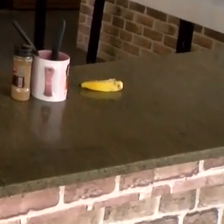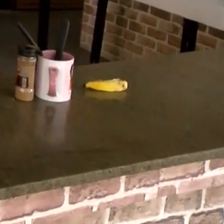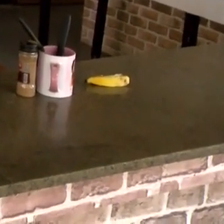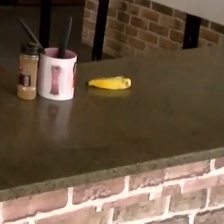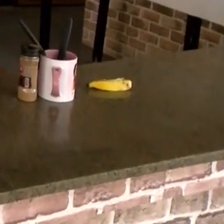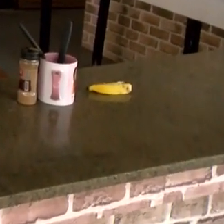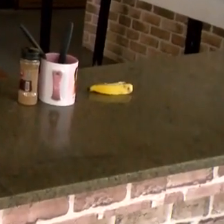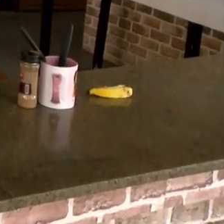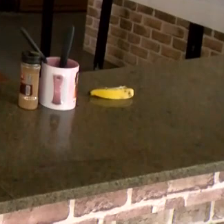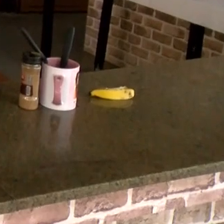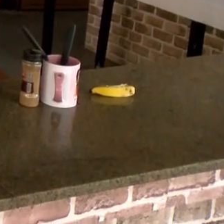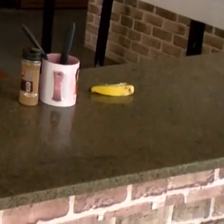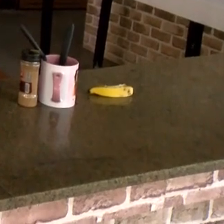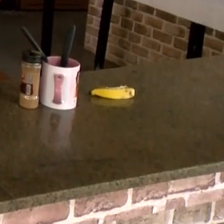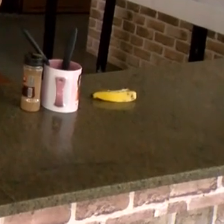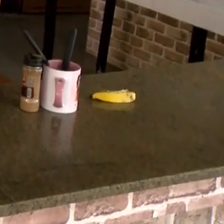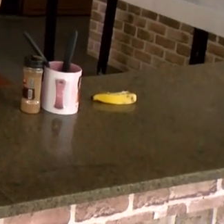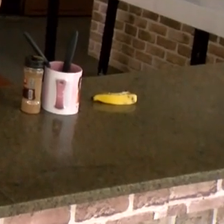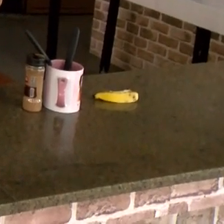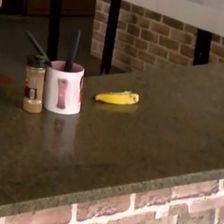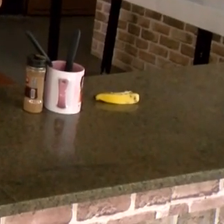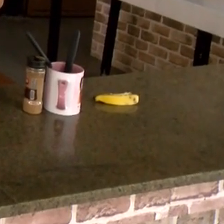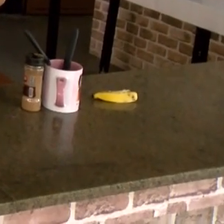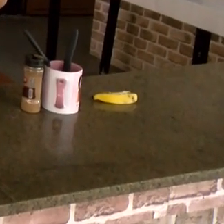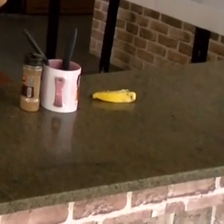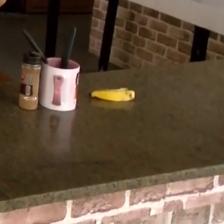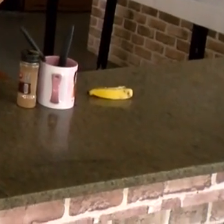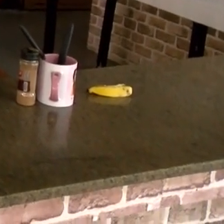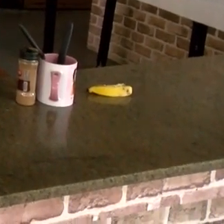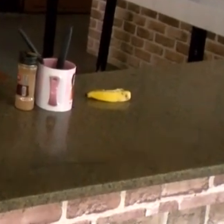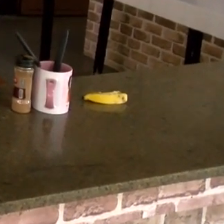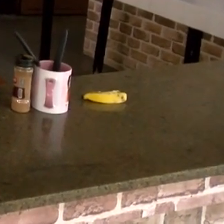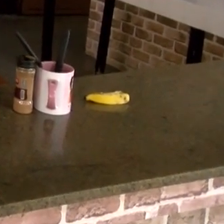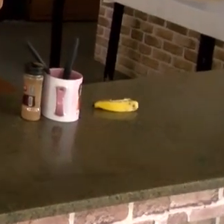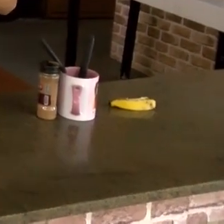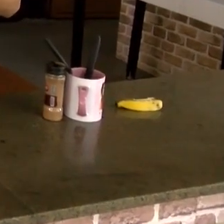Tá bom, eu vou aqui embaixo e passa o prato para